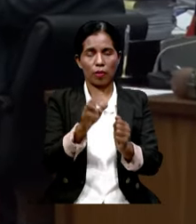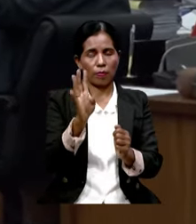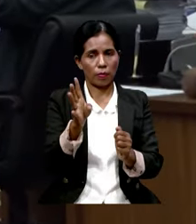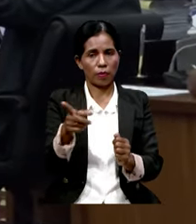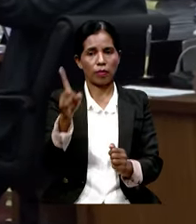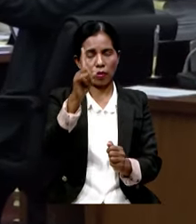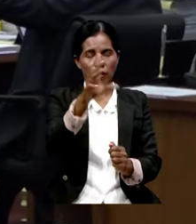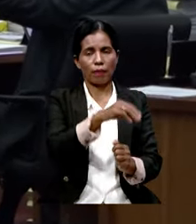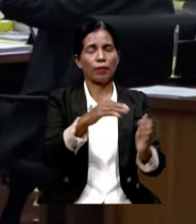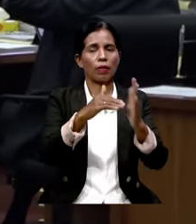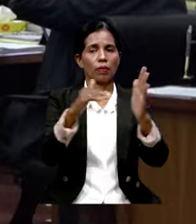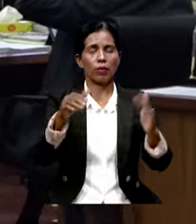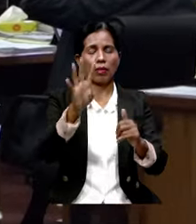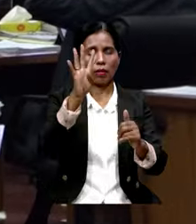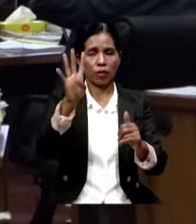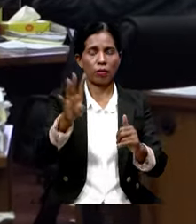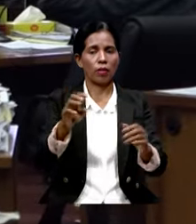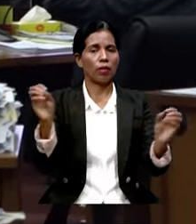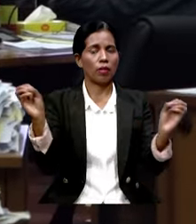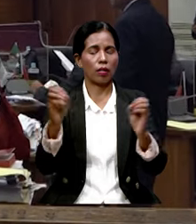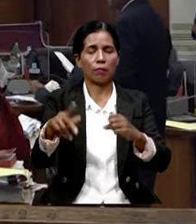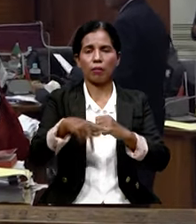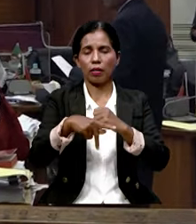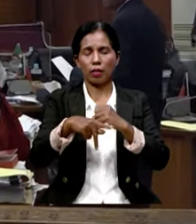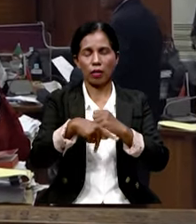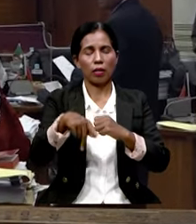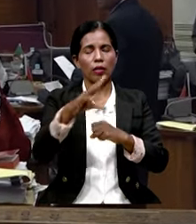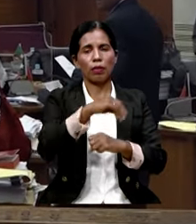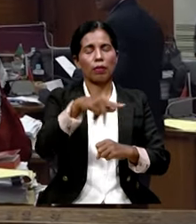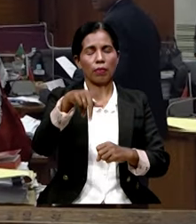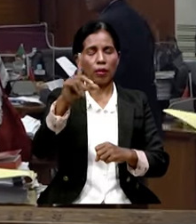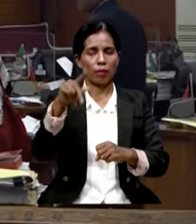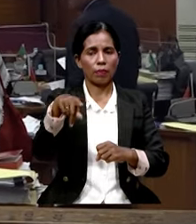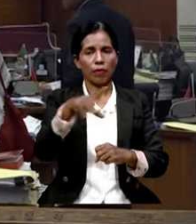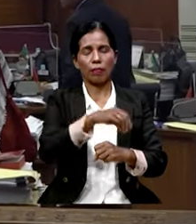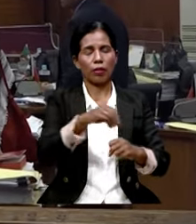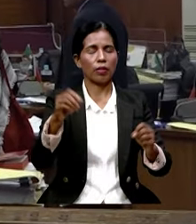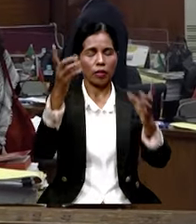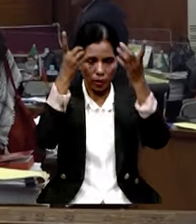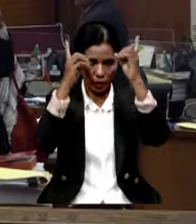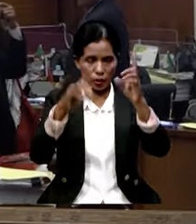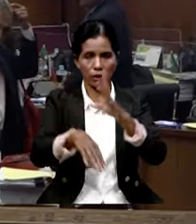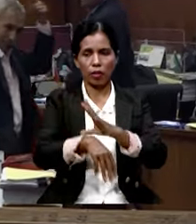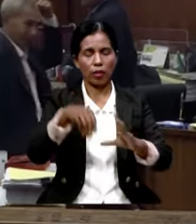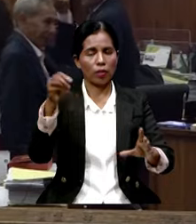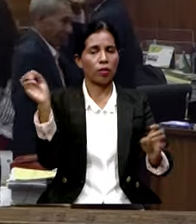Racinhida, contra hat, enquanto o bancário Fretilin no PLP decide walkout relatuir o